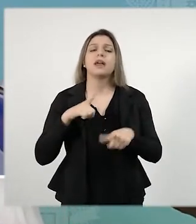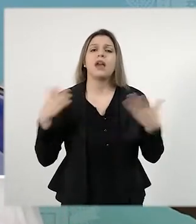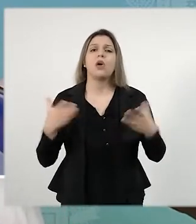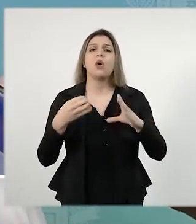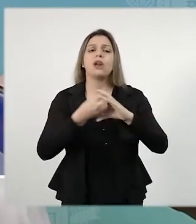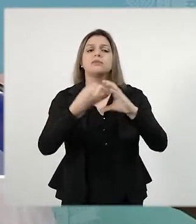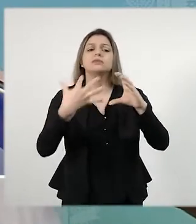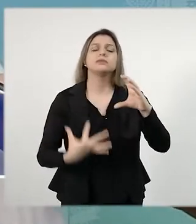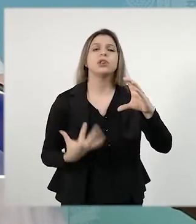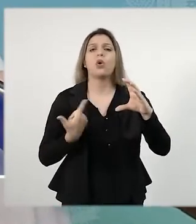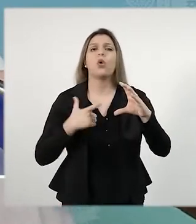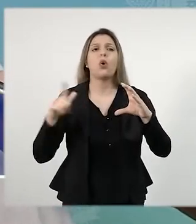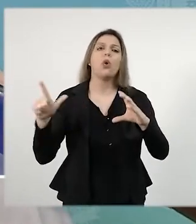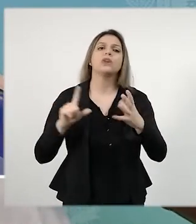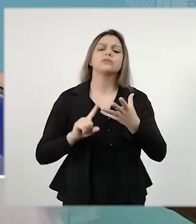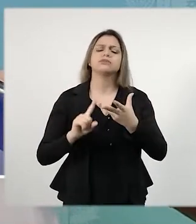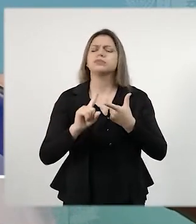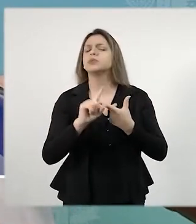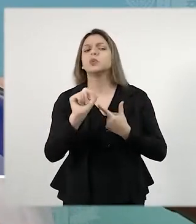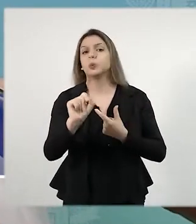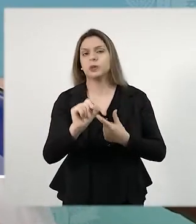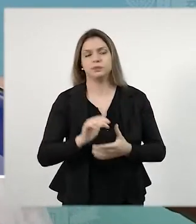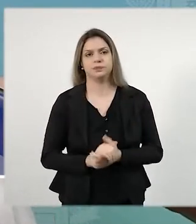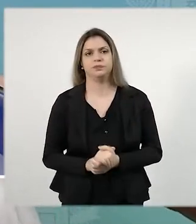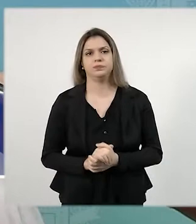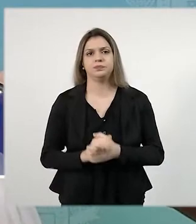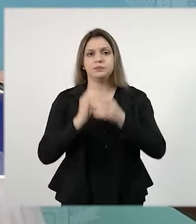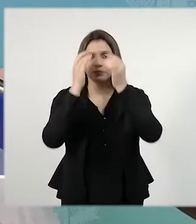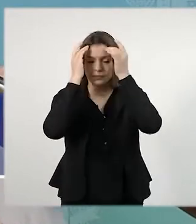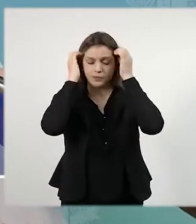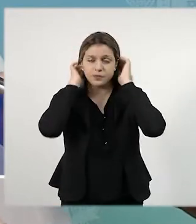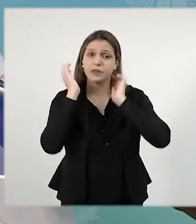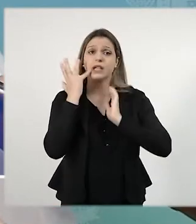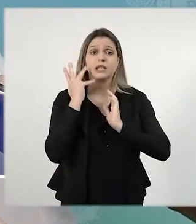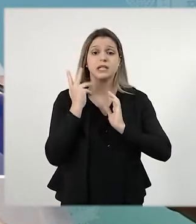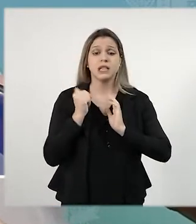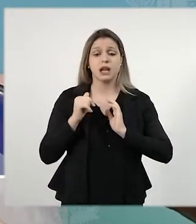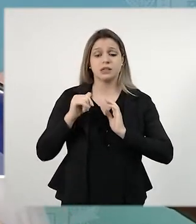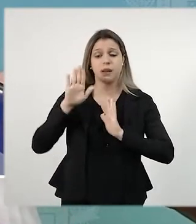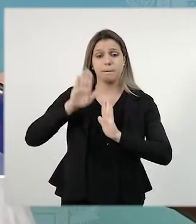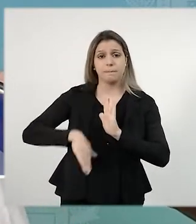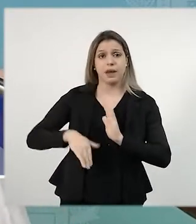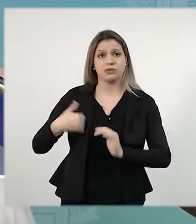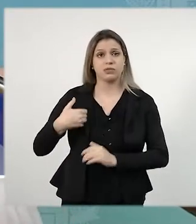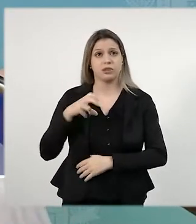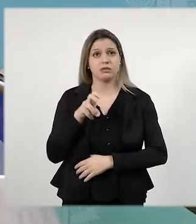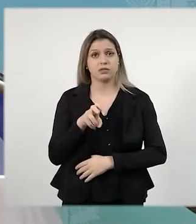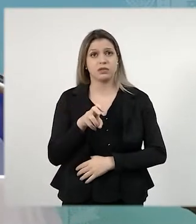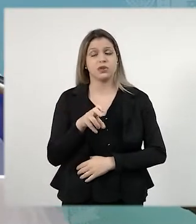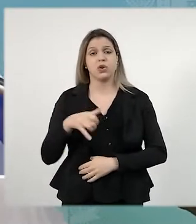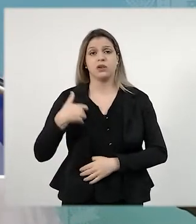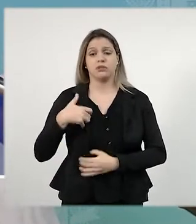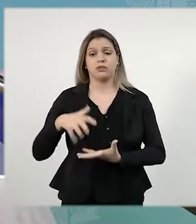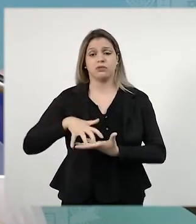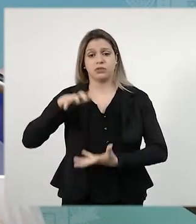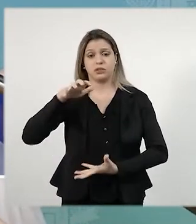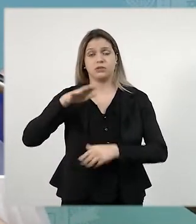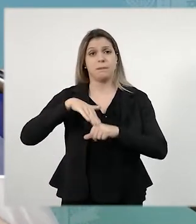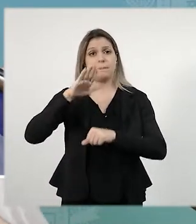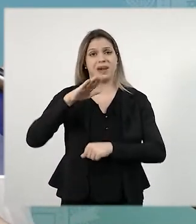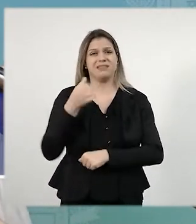níveis de vulnerabilidade. Quais são essas vulnerabilidades? Crianças menores de 5 anos, idosos